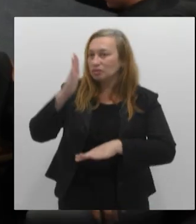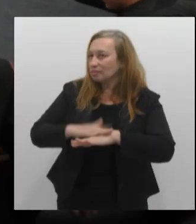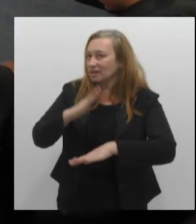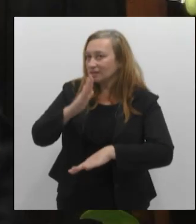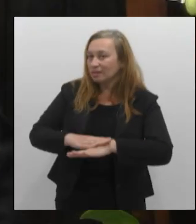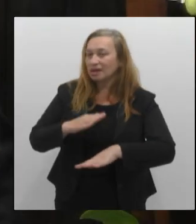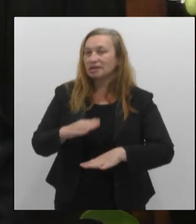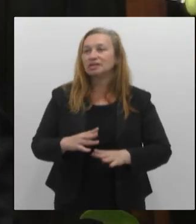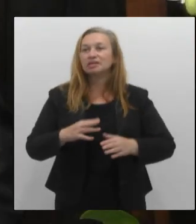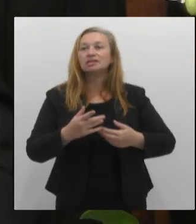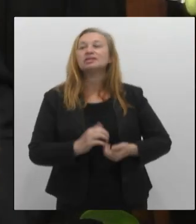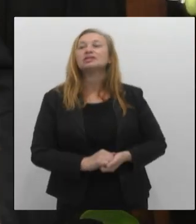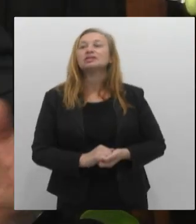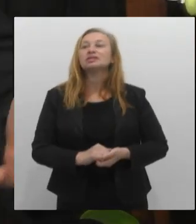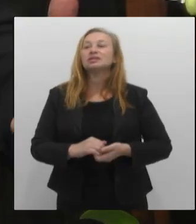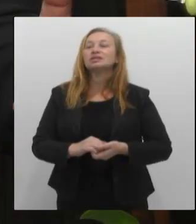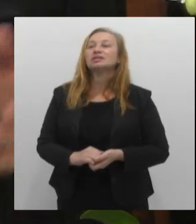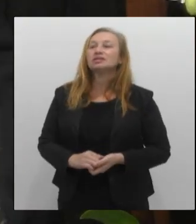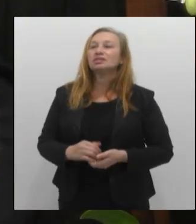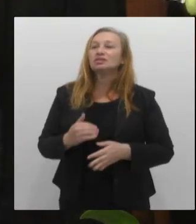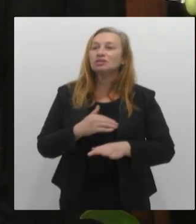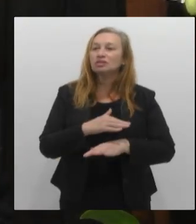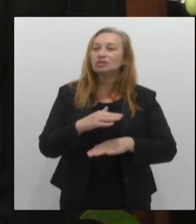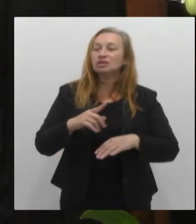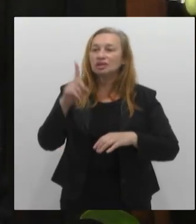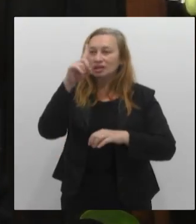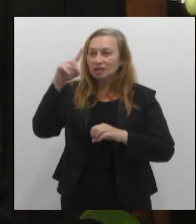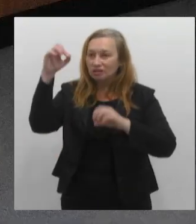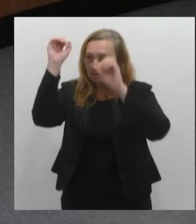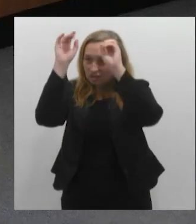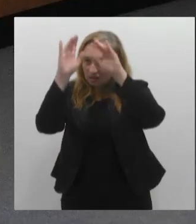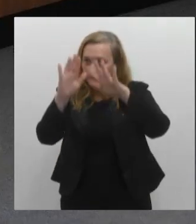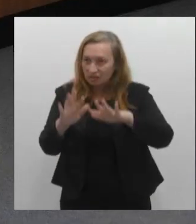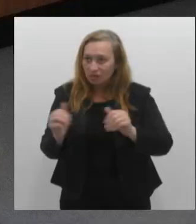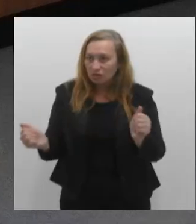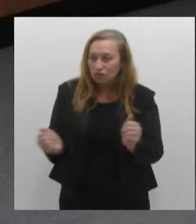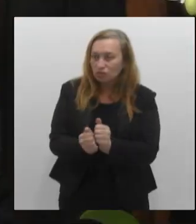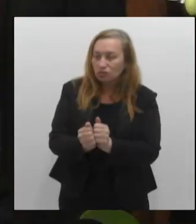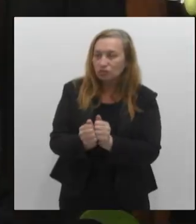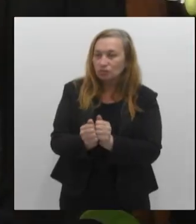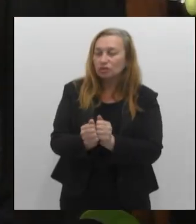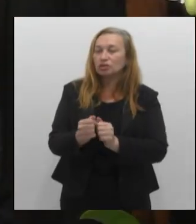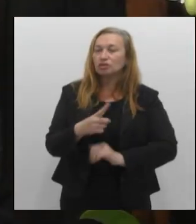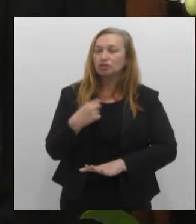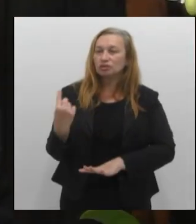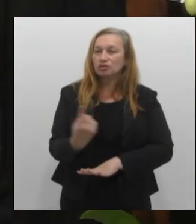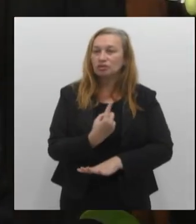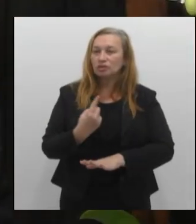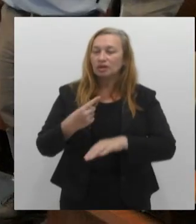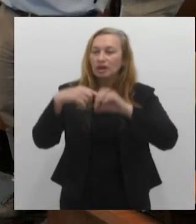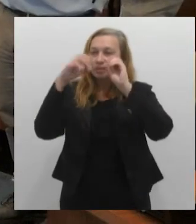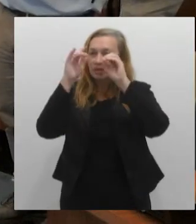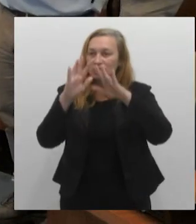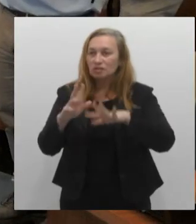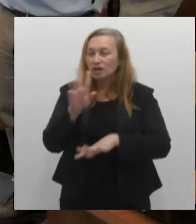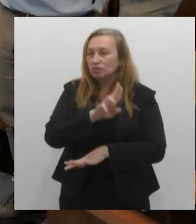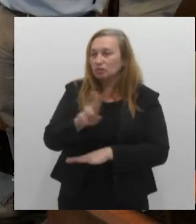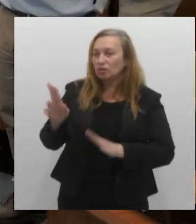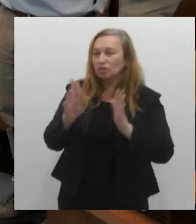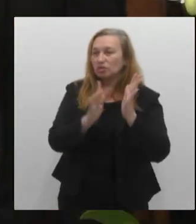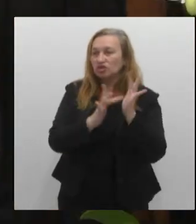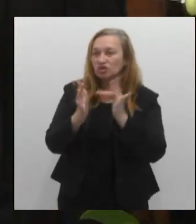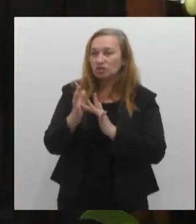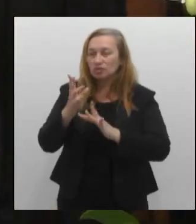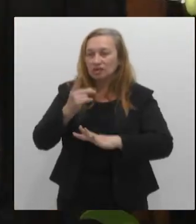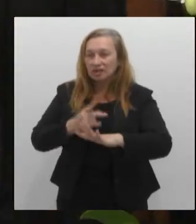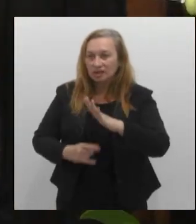mais comprometidos. O Senhor esteja convosco. Ele está no meio de nós. Seja bendito o nome do Senhor.